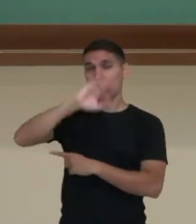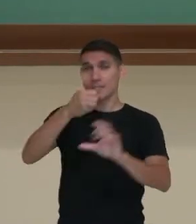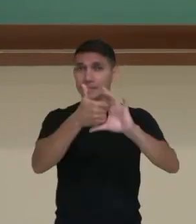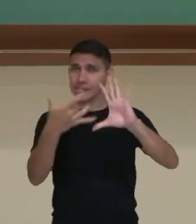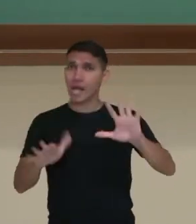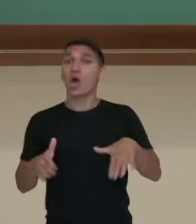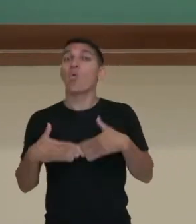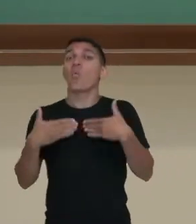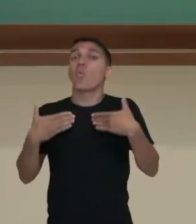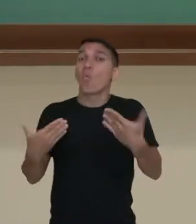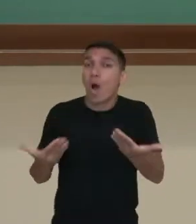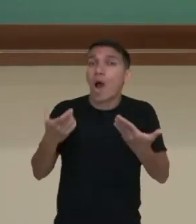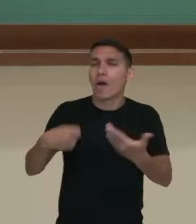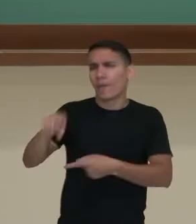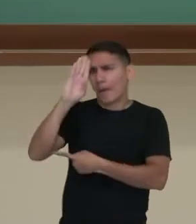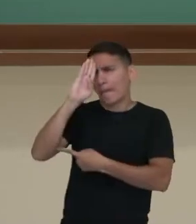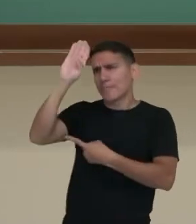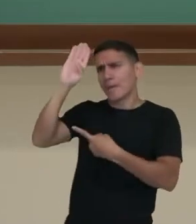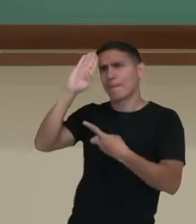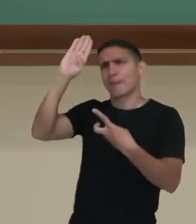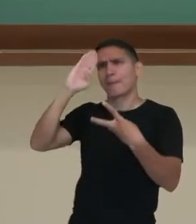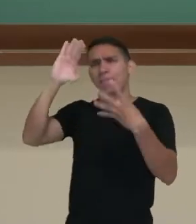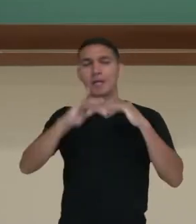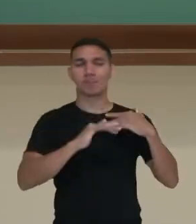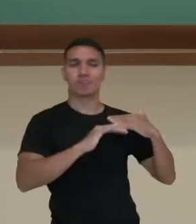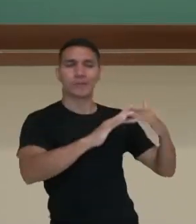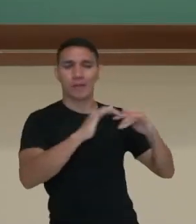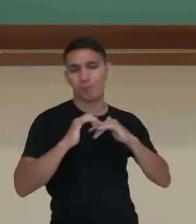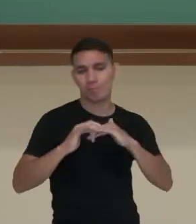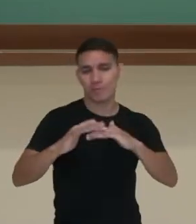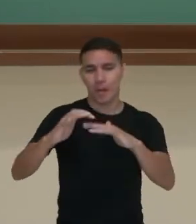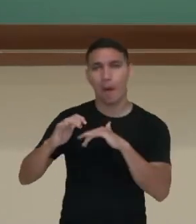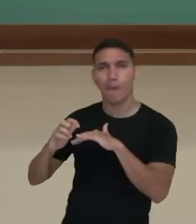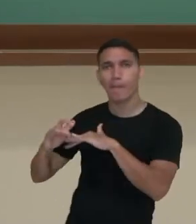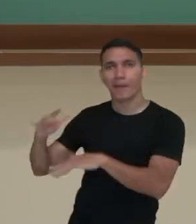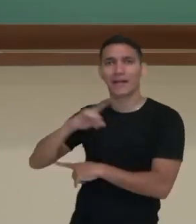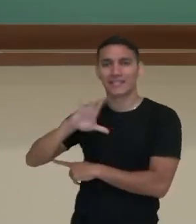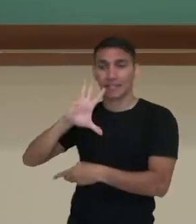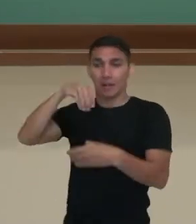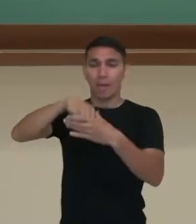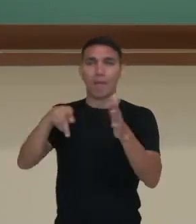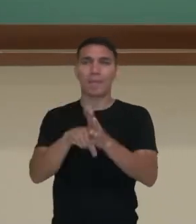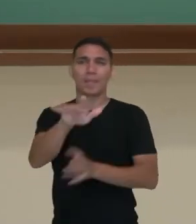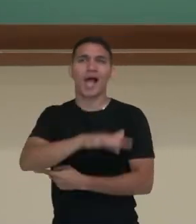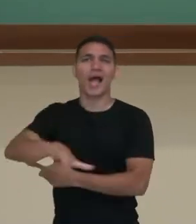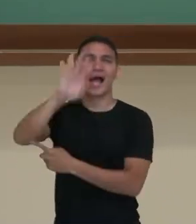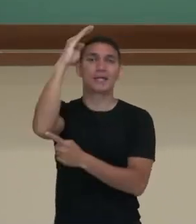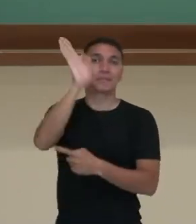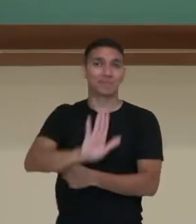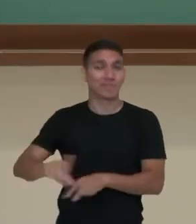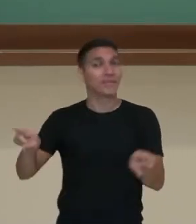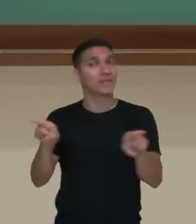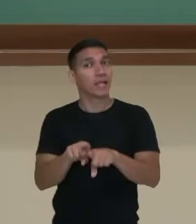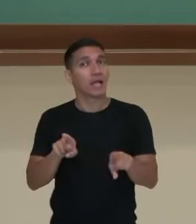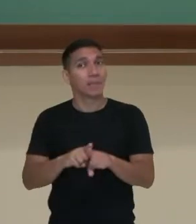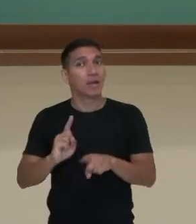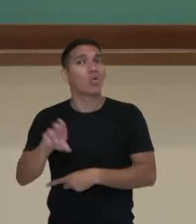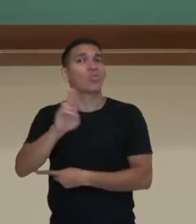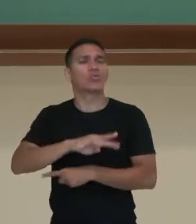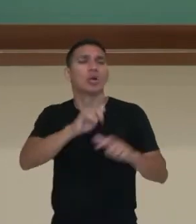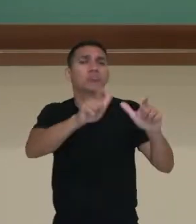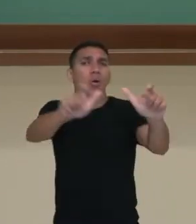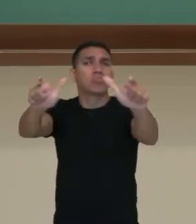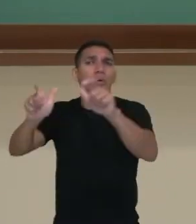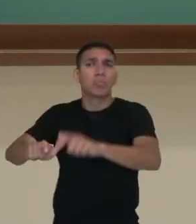quais são as principais bacias hidrográficas presentes no território brasileiro, bem como a sua